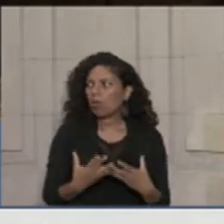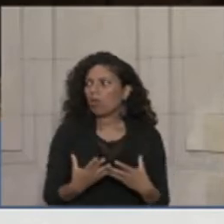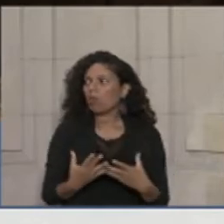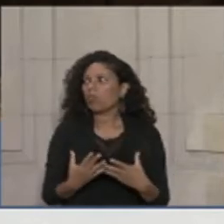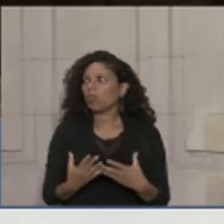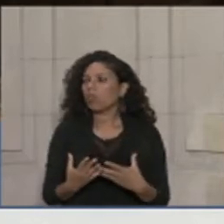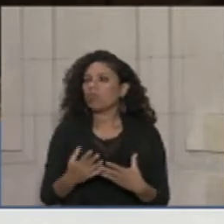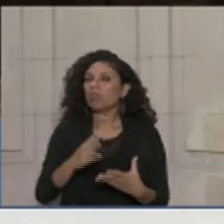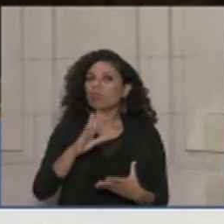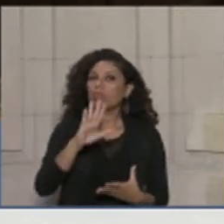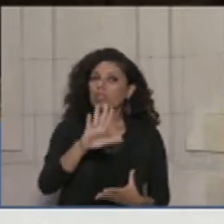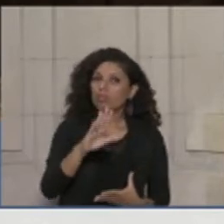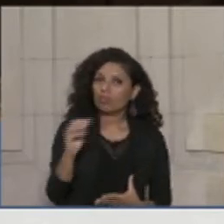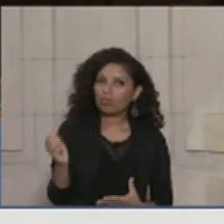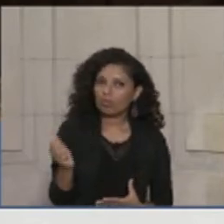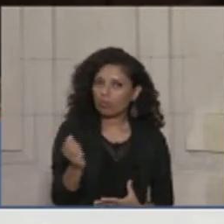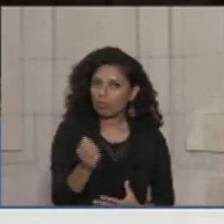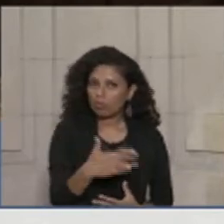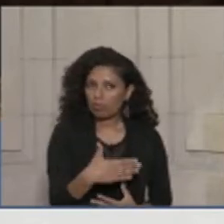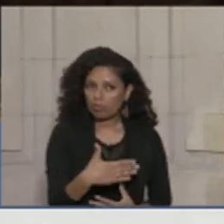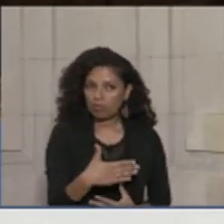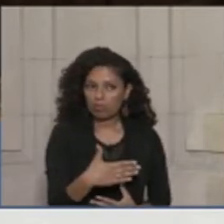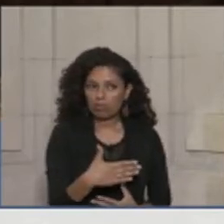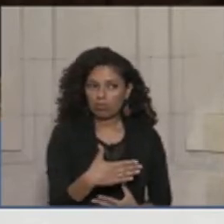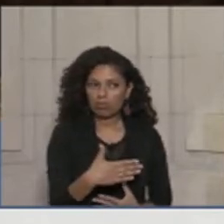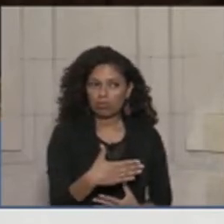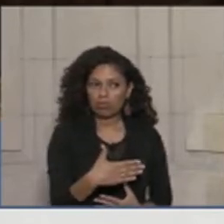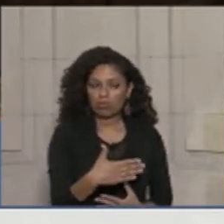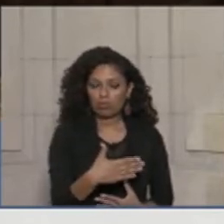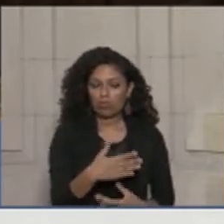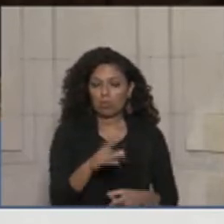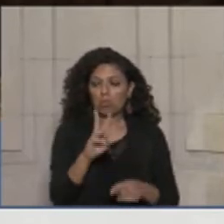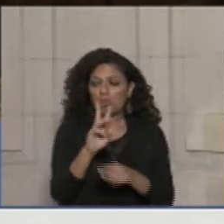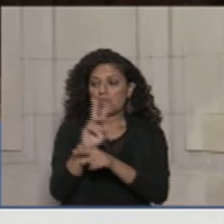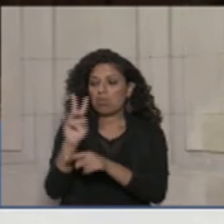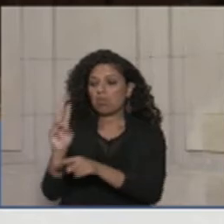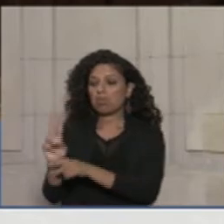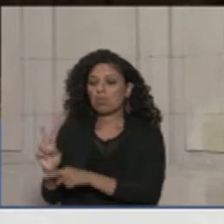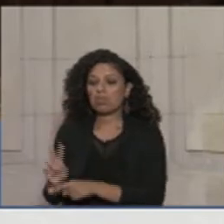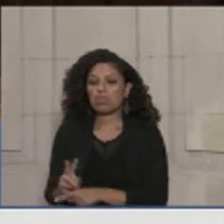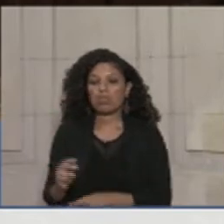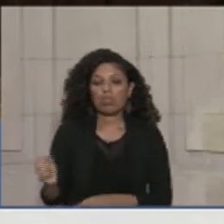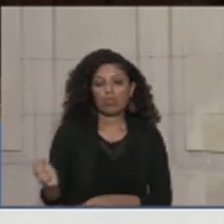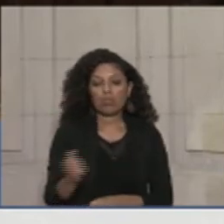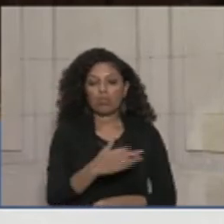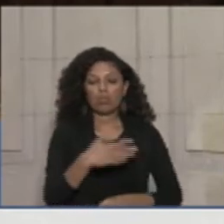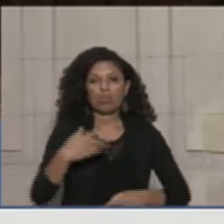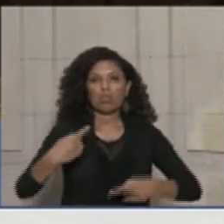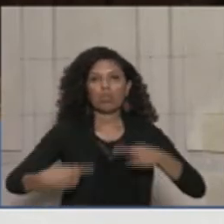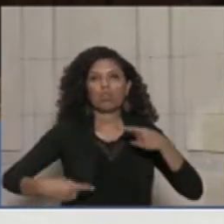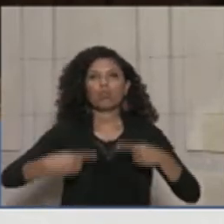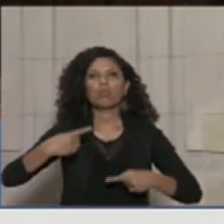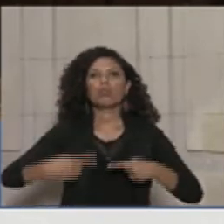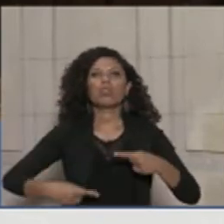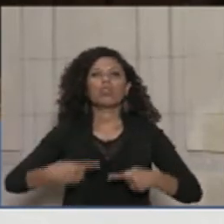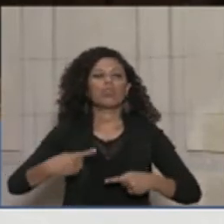aquilo que era o novo, senhor presidente, aquilo que representava a nova política, senhor